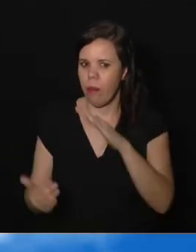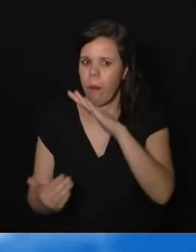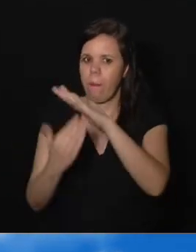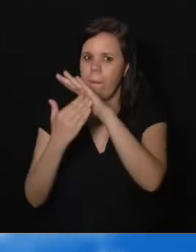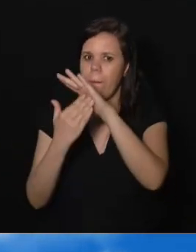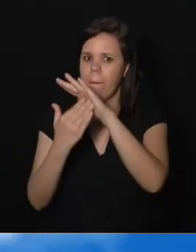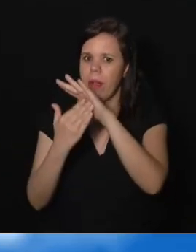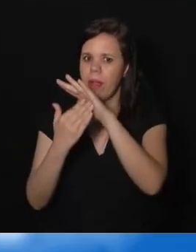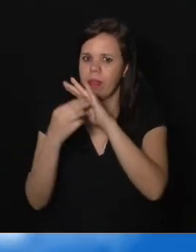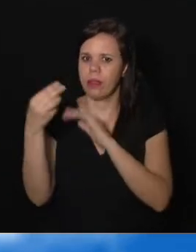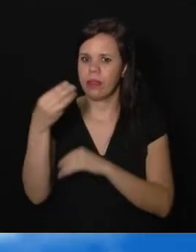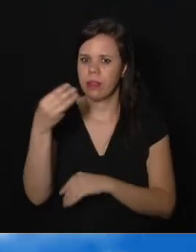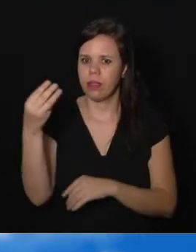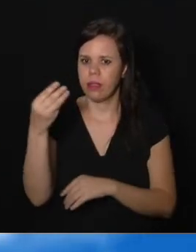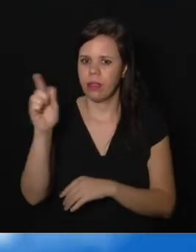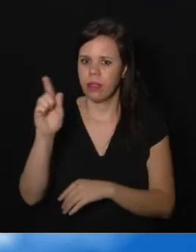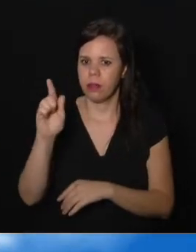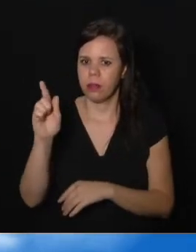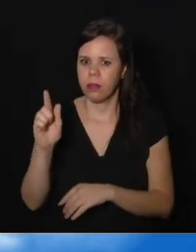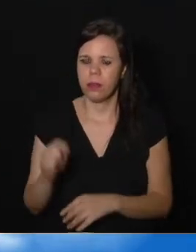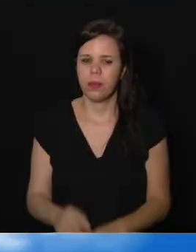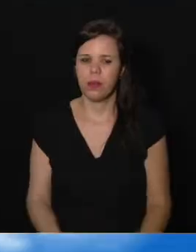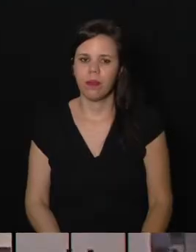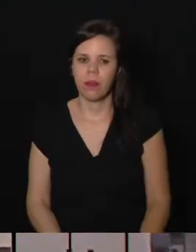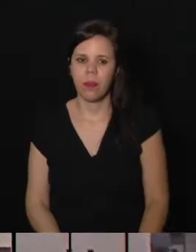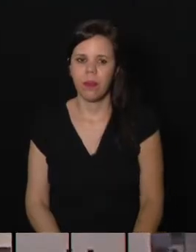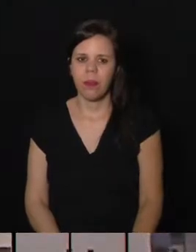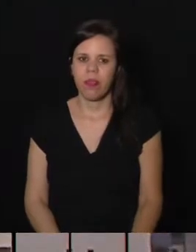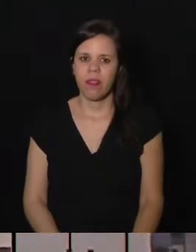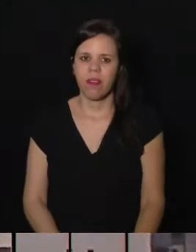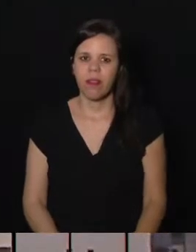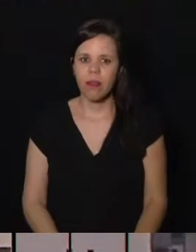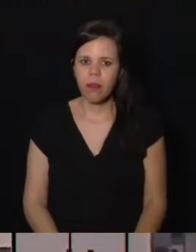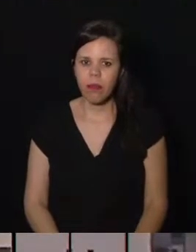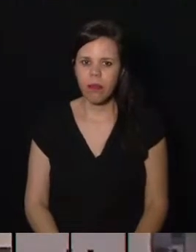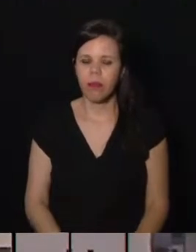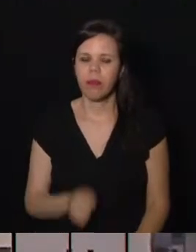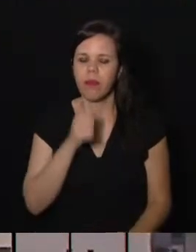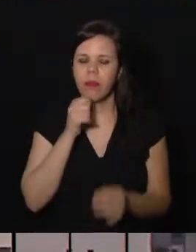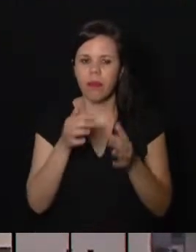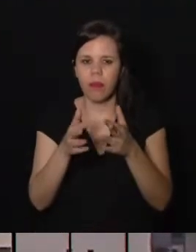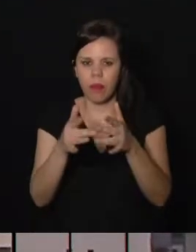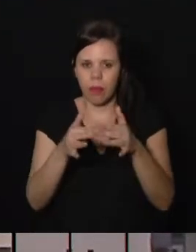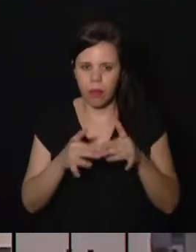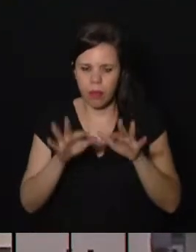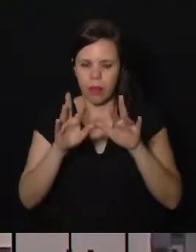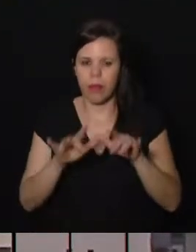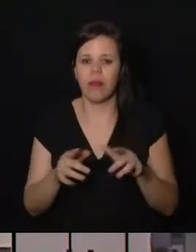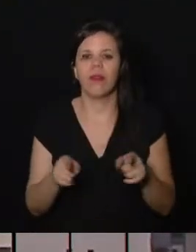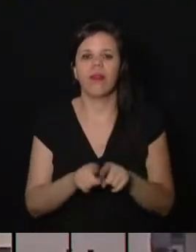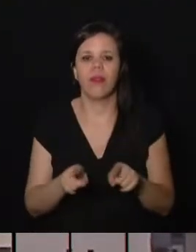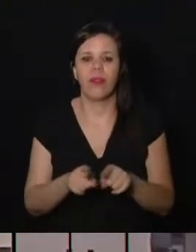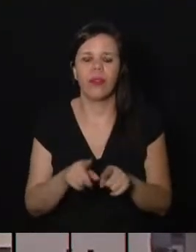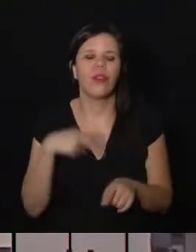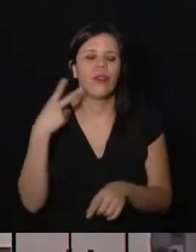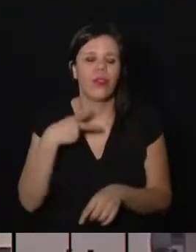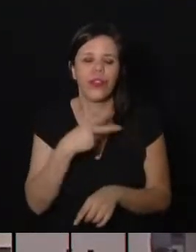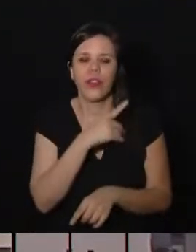máxima pode chegar aos 33 graus. Em requerimento, o vereador Permínio Monteiro pede